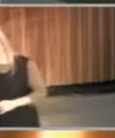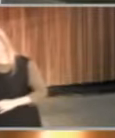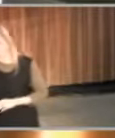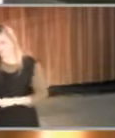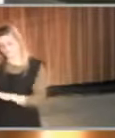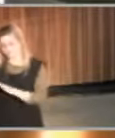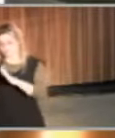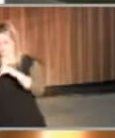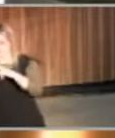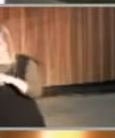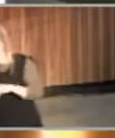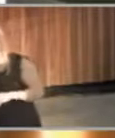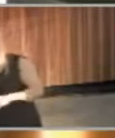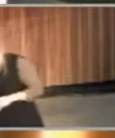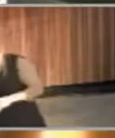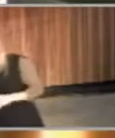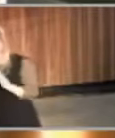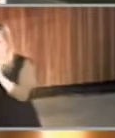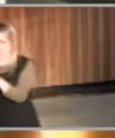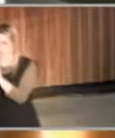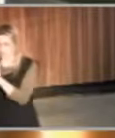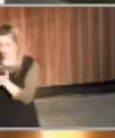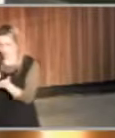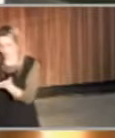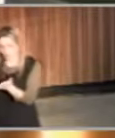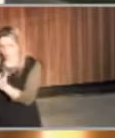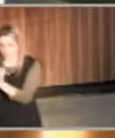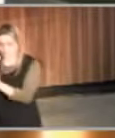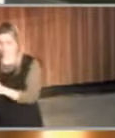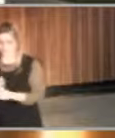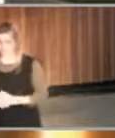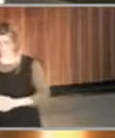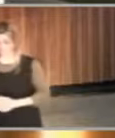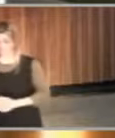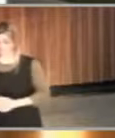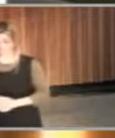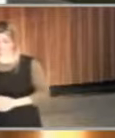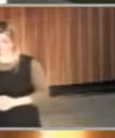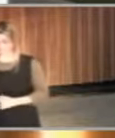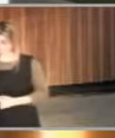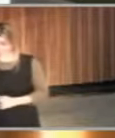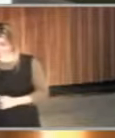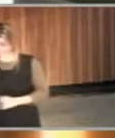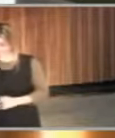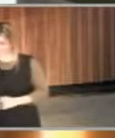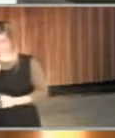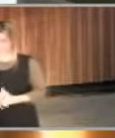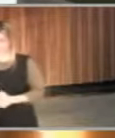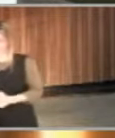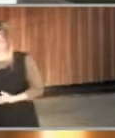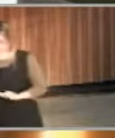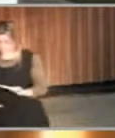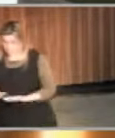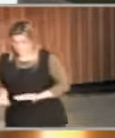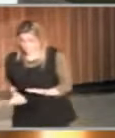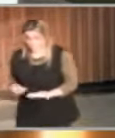conquistar a terra e aí o prazer de servir a Deus